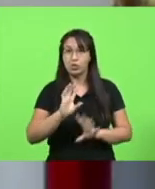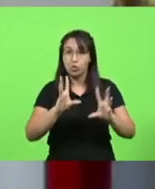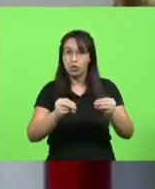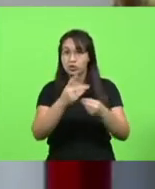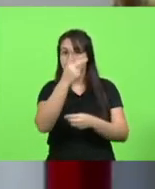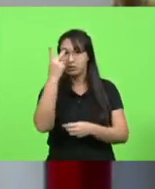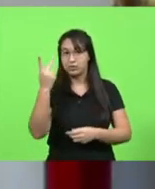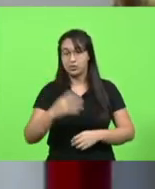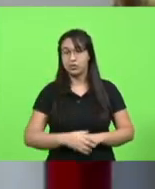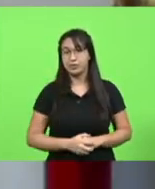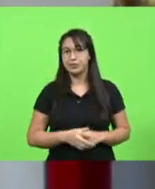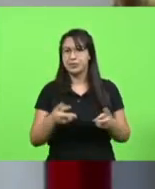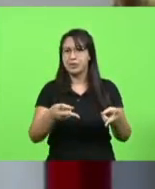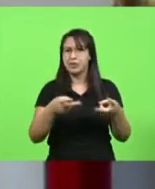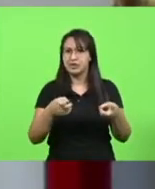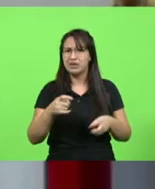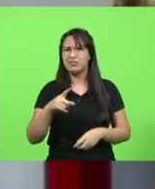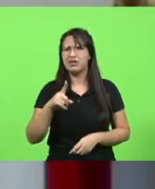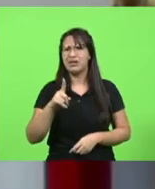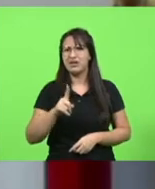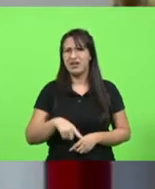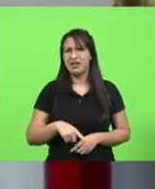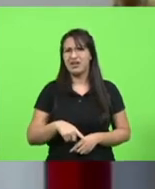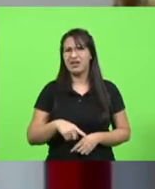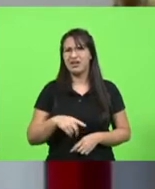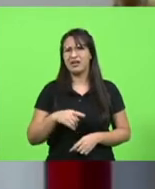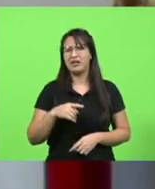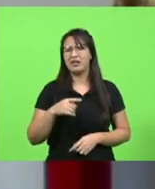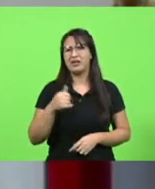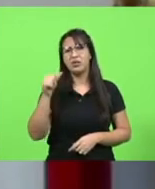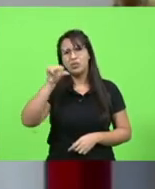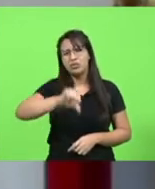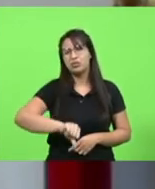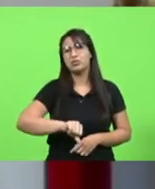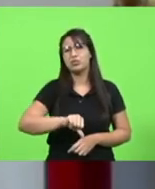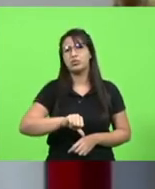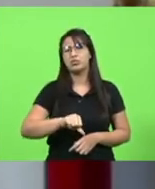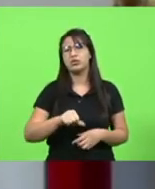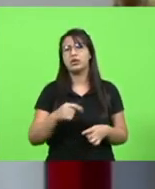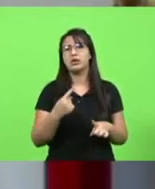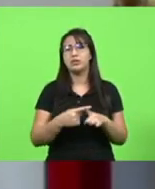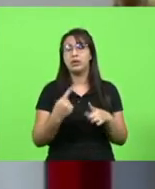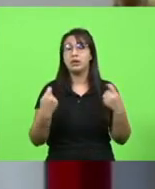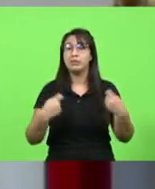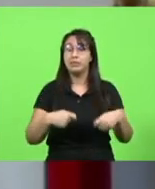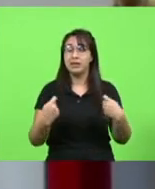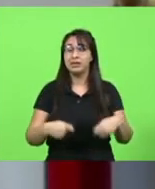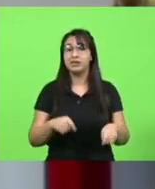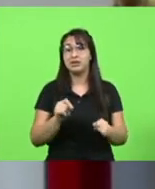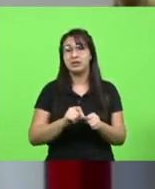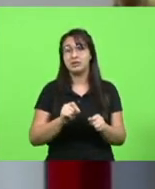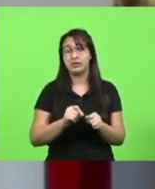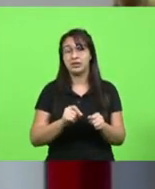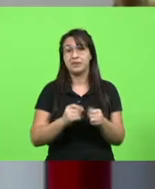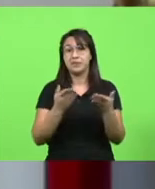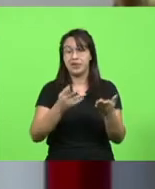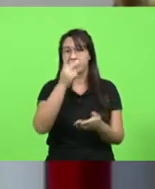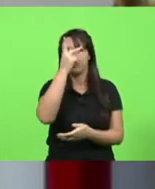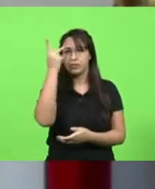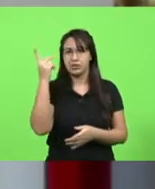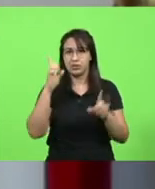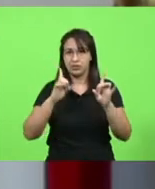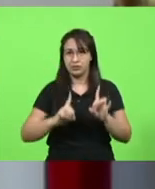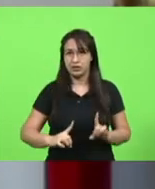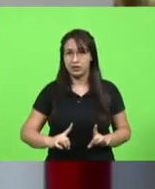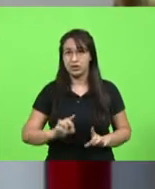que isso é muito excludente e a gente percebe assim, tem que ser feito alguma coisa, porque pessoas com deficiência estão morrendo, elas